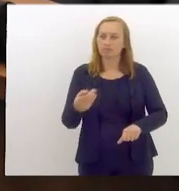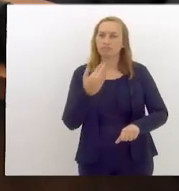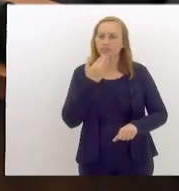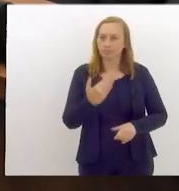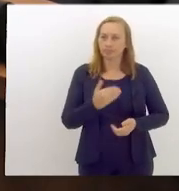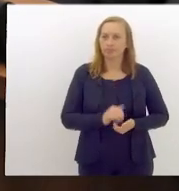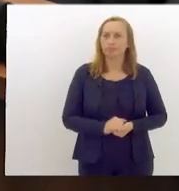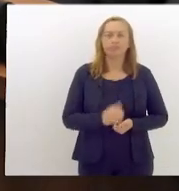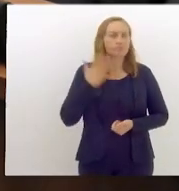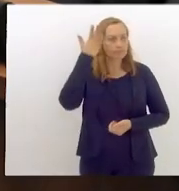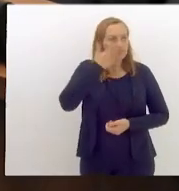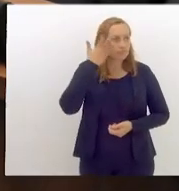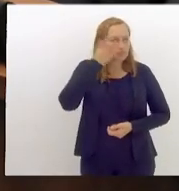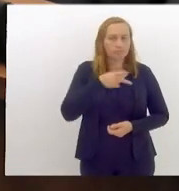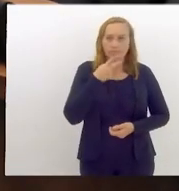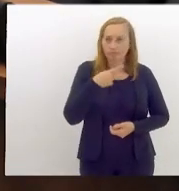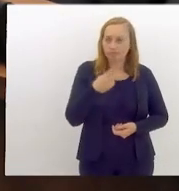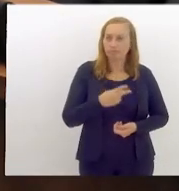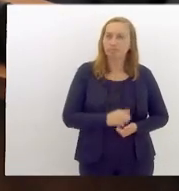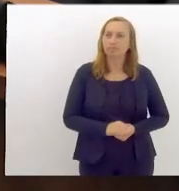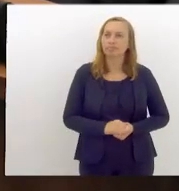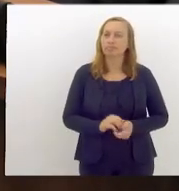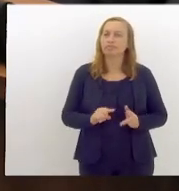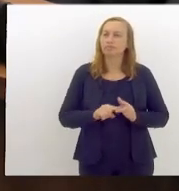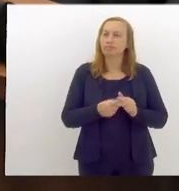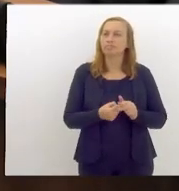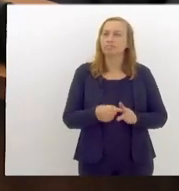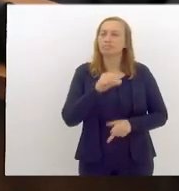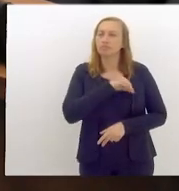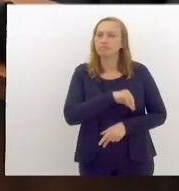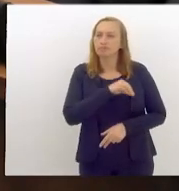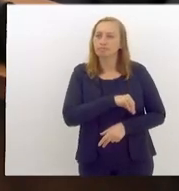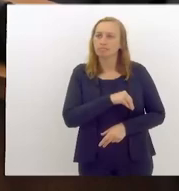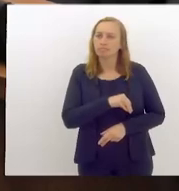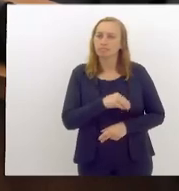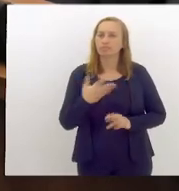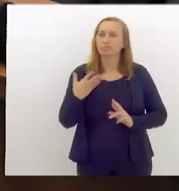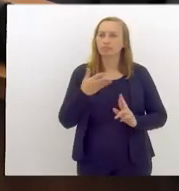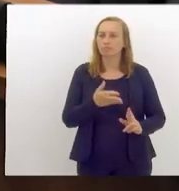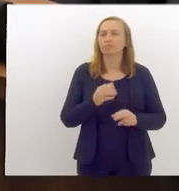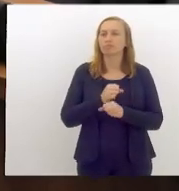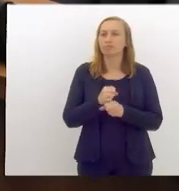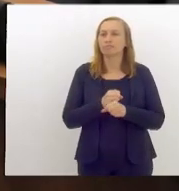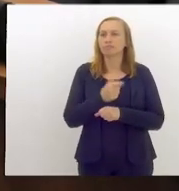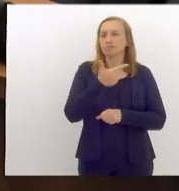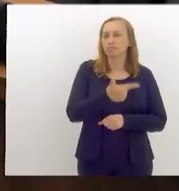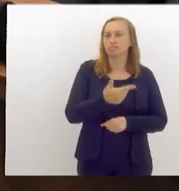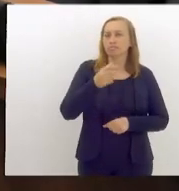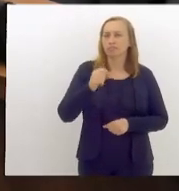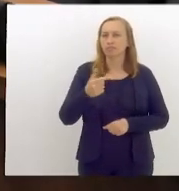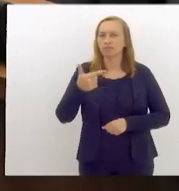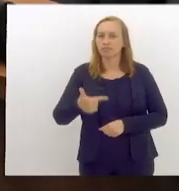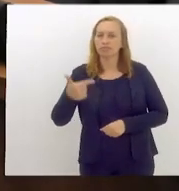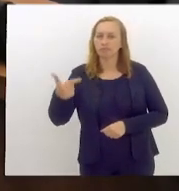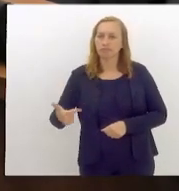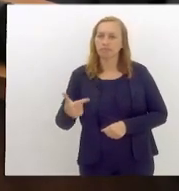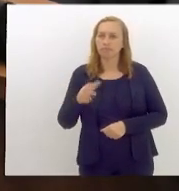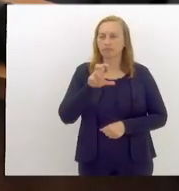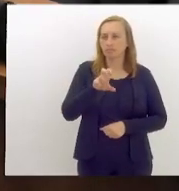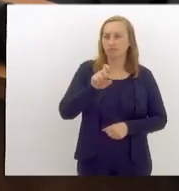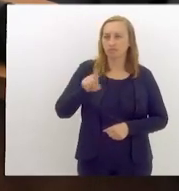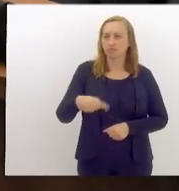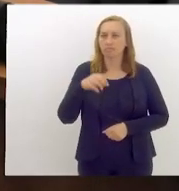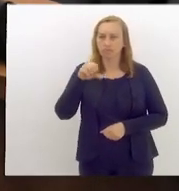a mensagem dizendo uma recomposição referente ao Ano 2022 de